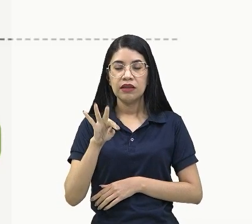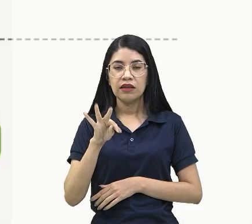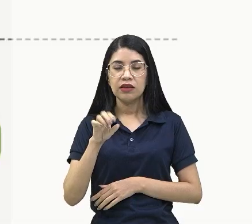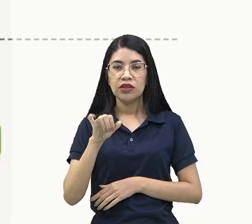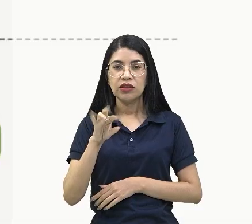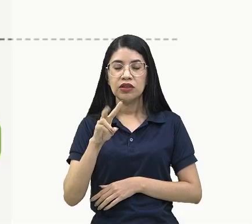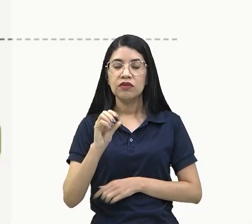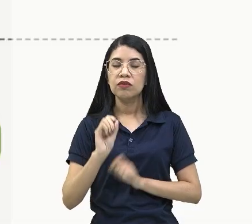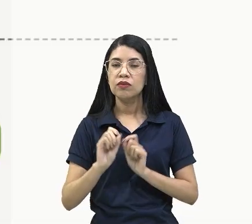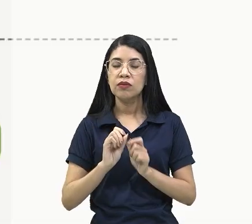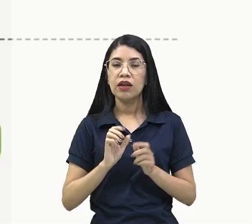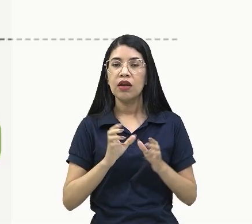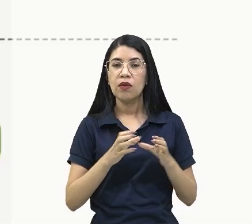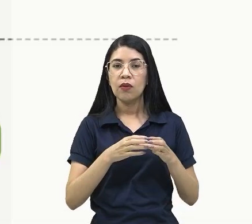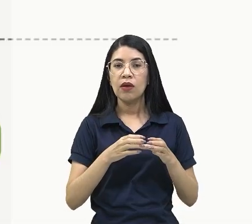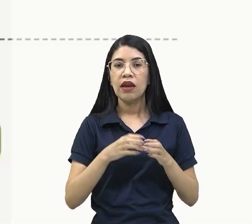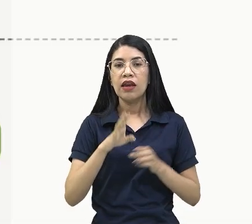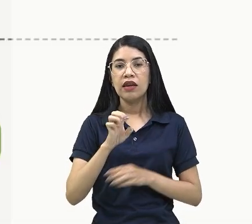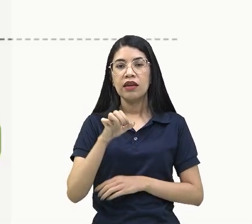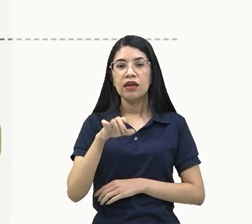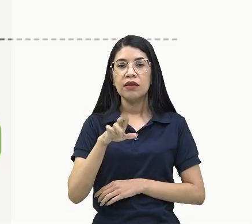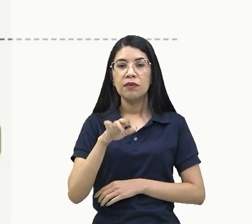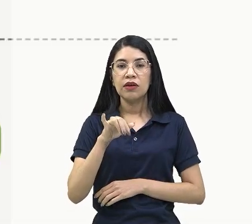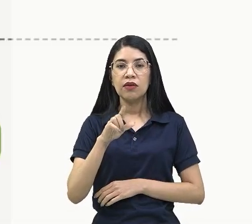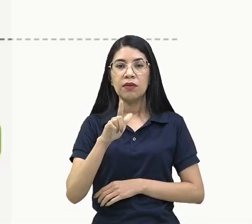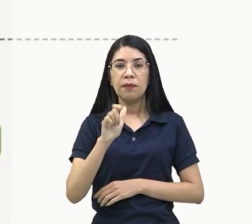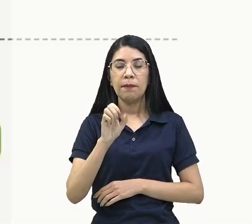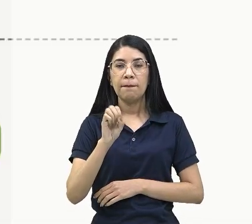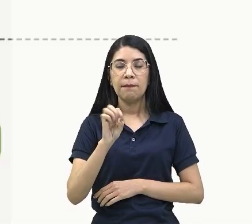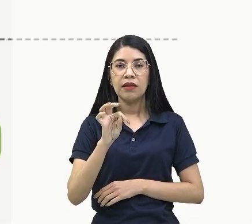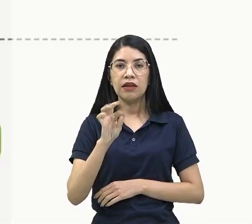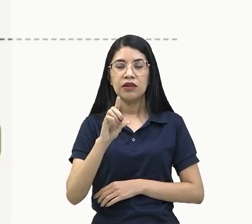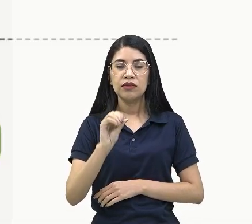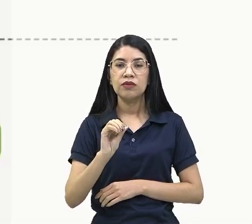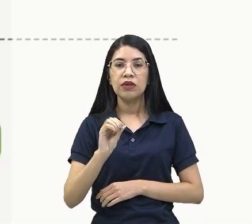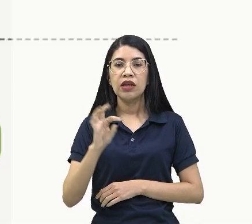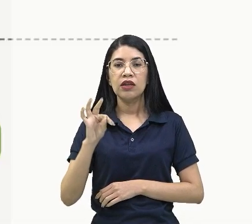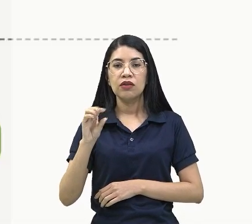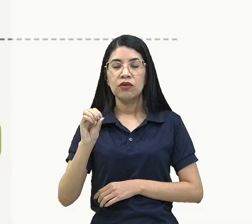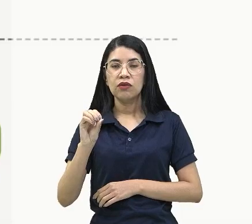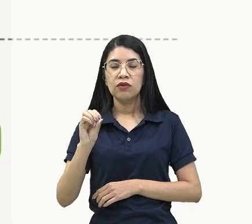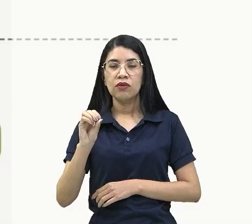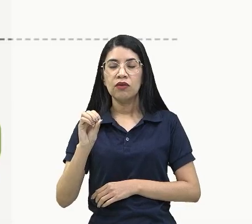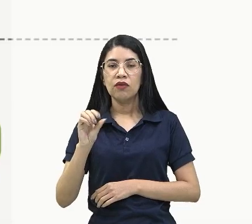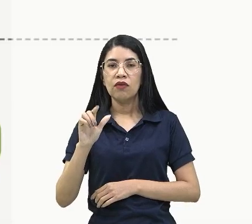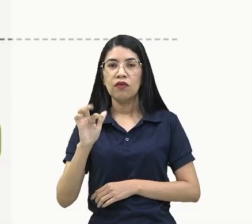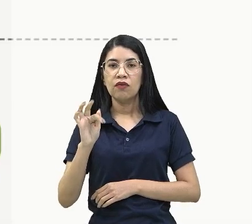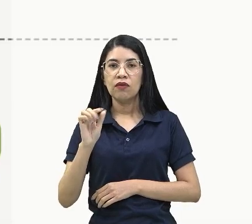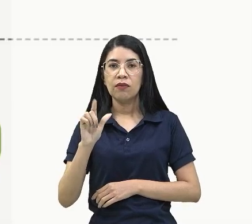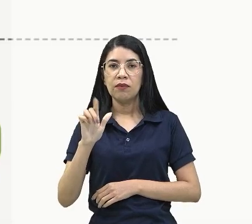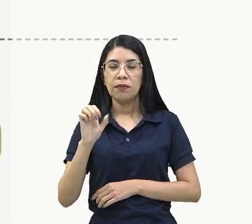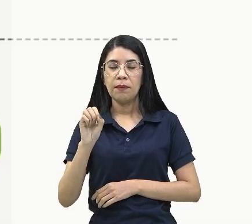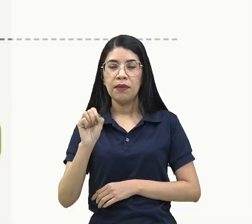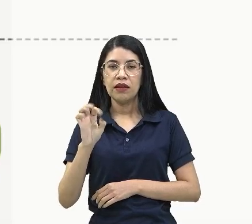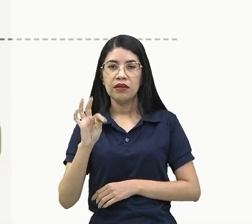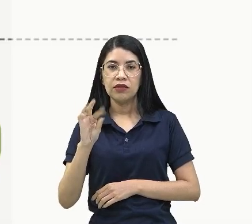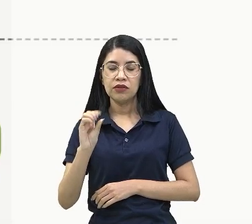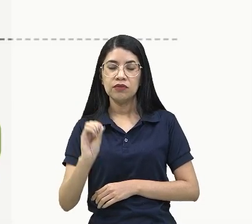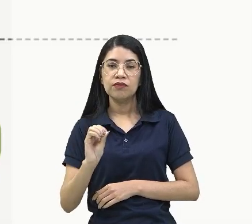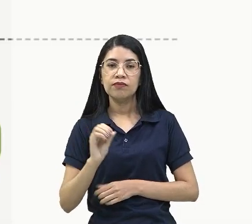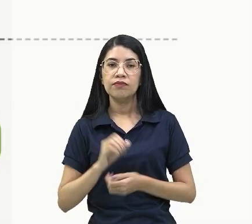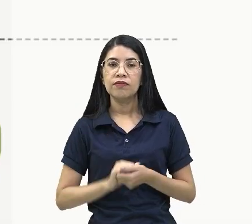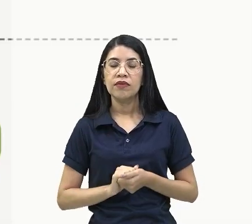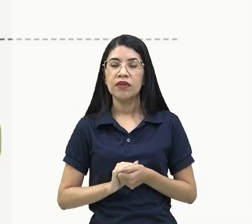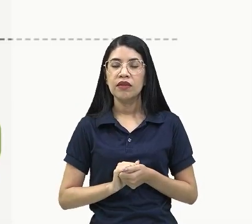se chamam, então, embrioblasto e trofoblasto. Vejam só, estamos aqui nessa